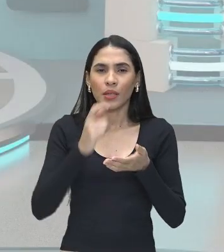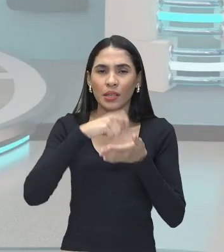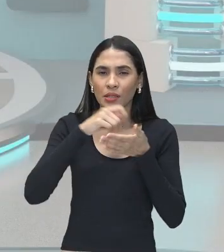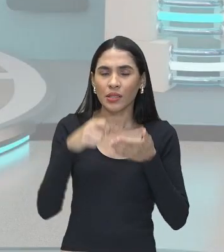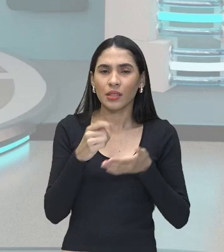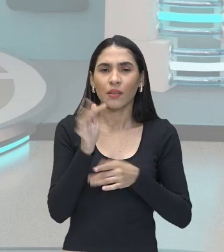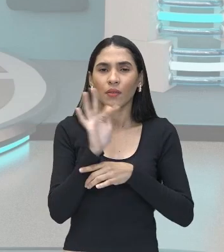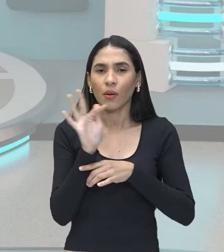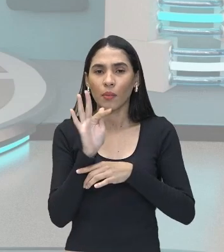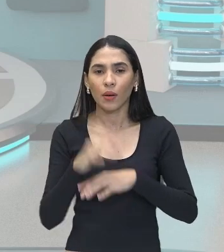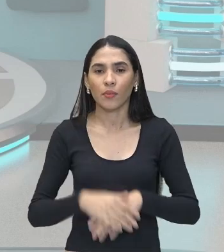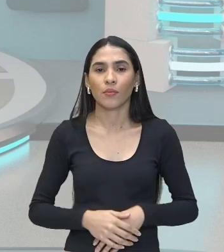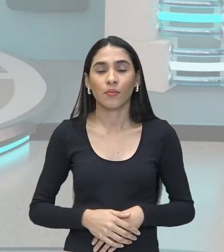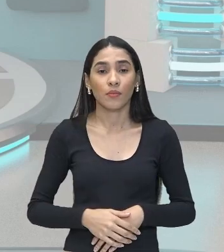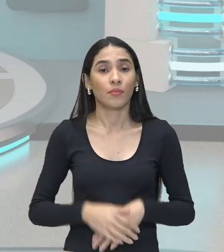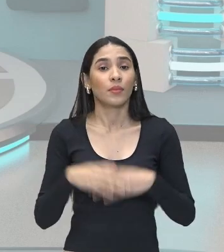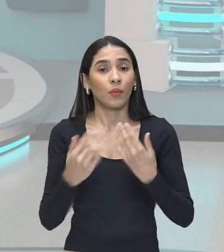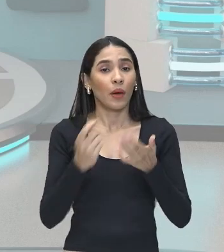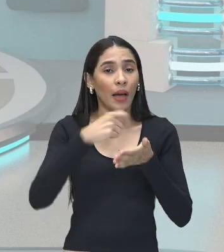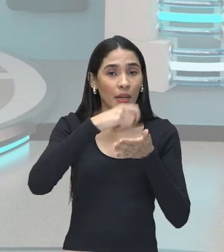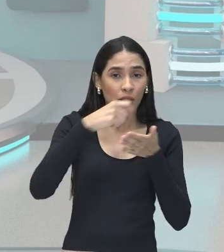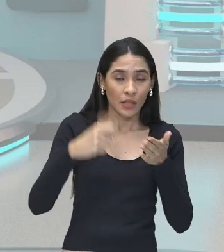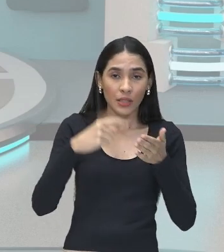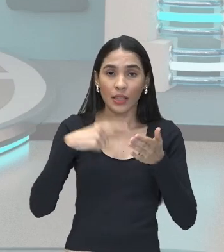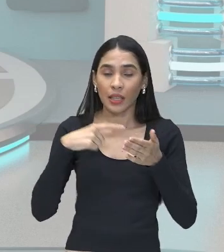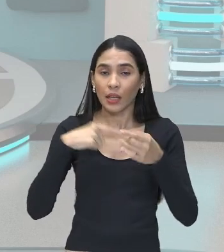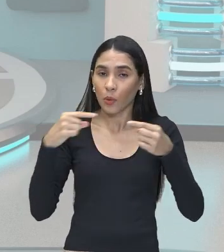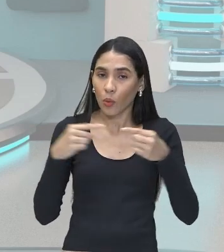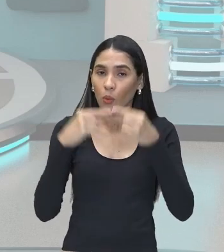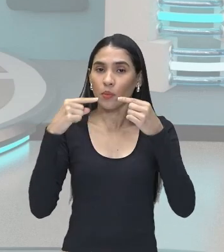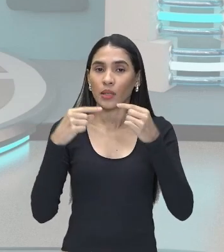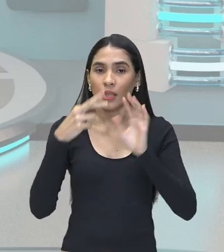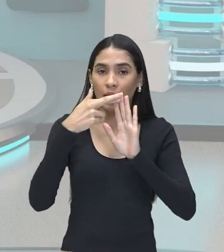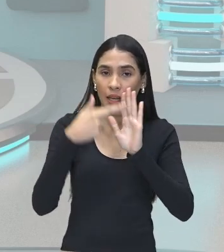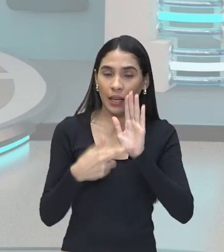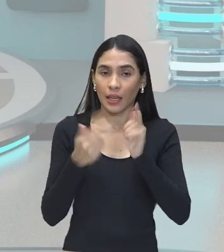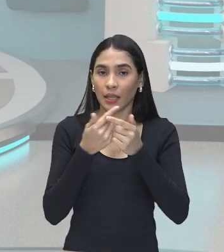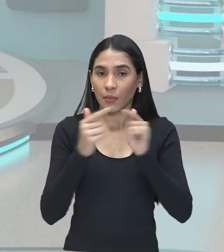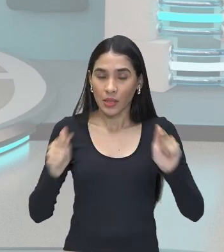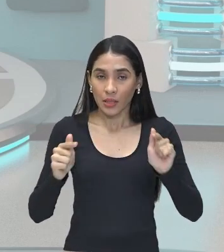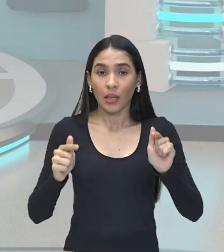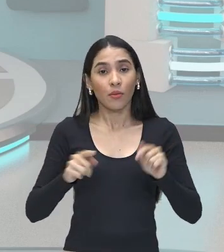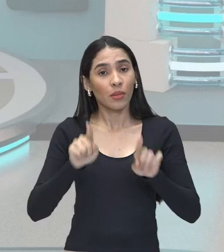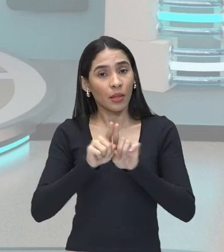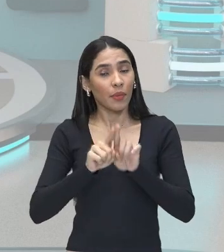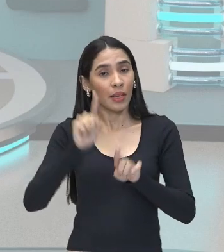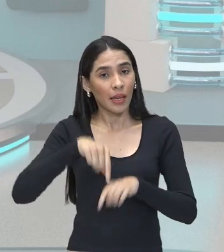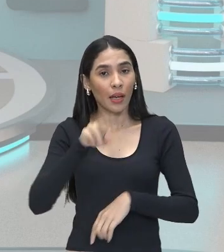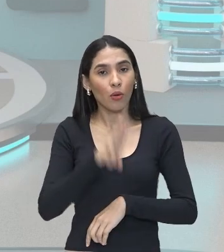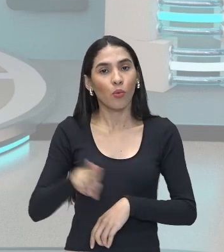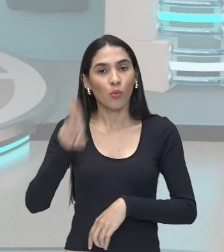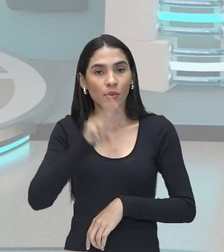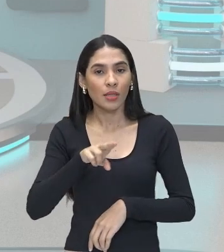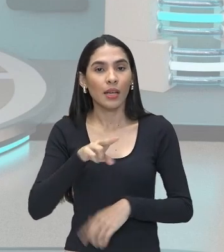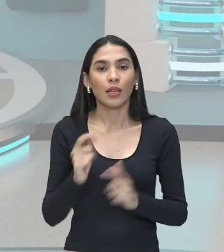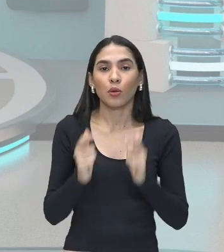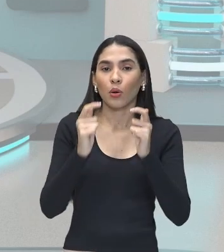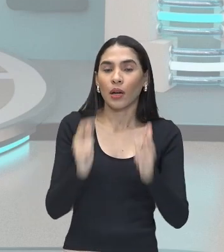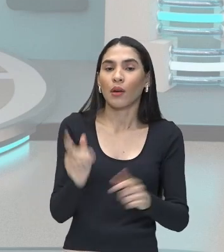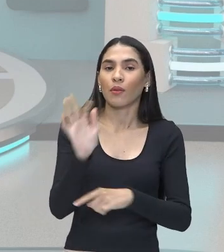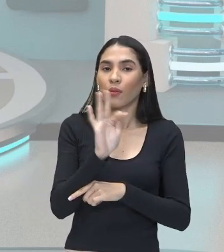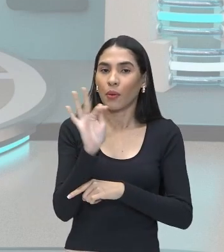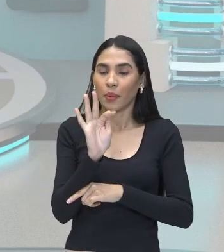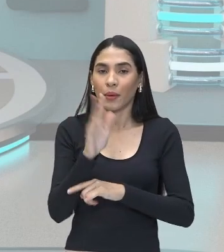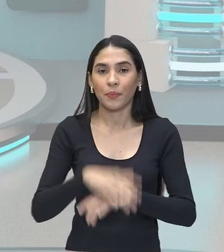exatamente a escrita que está de acordo com as normas gramaticais e que é utilizada em ambientes formais, ok?